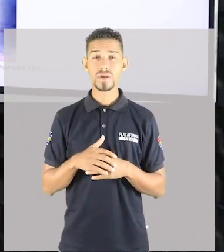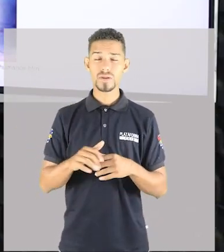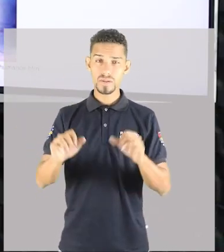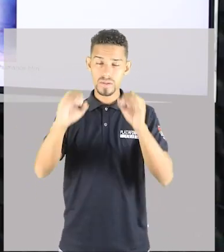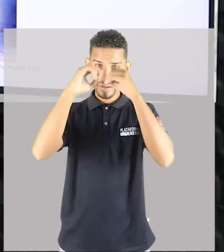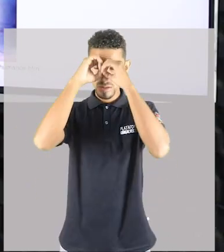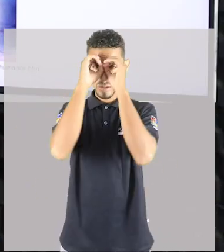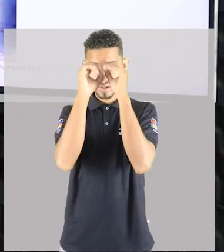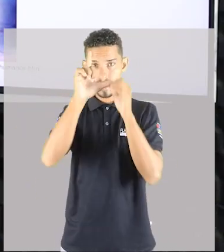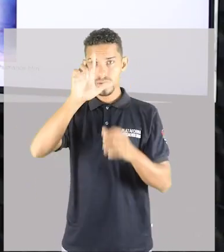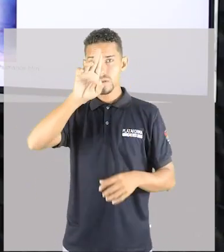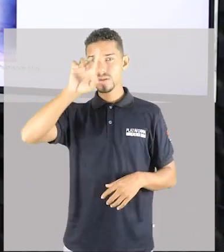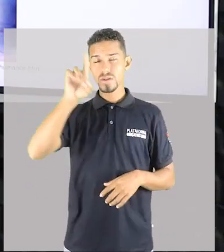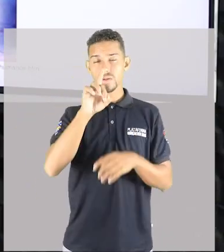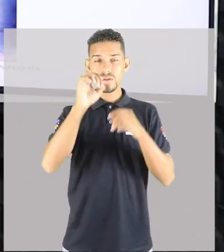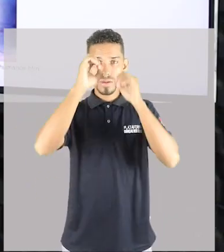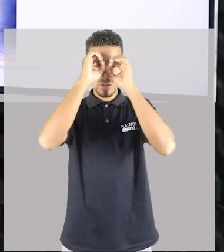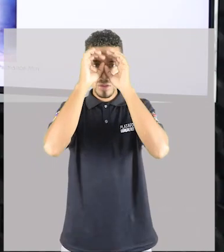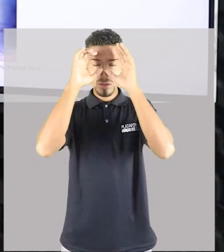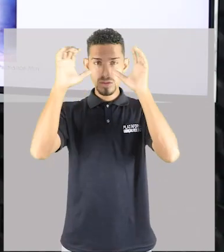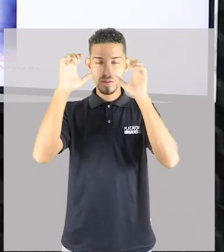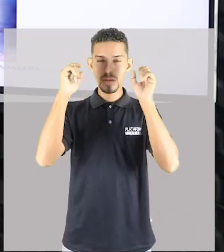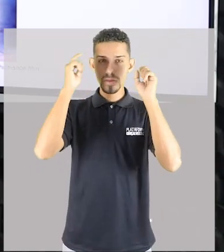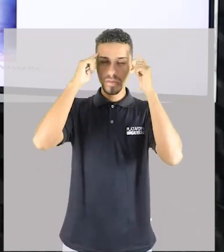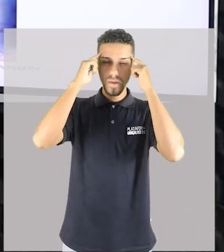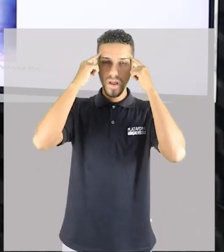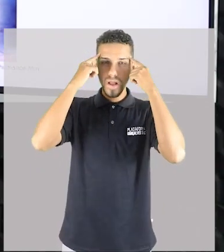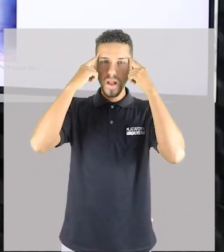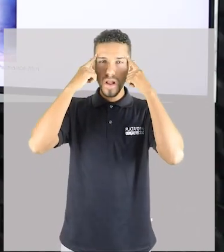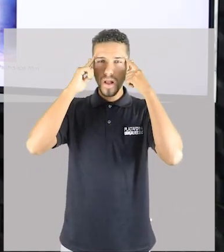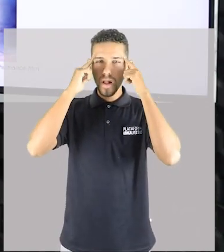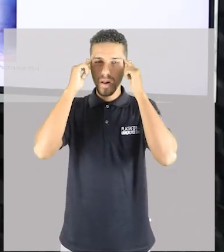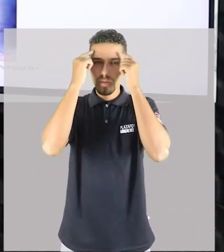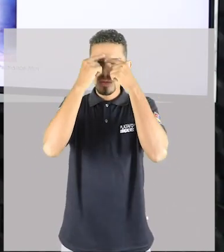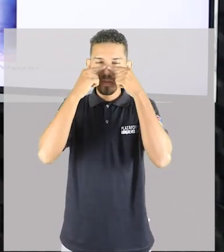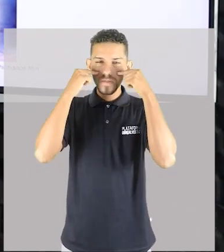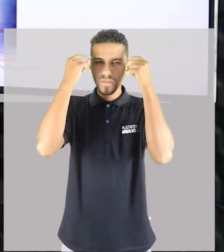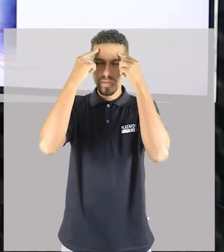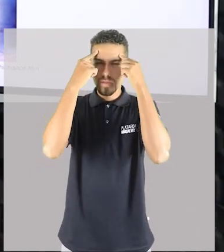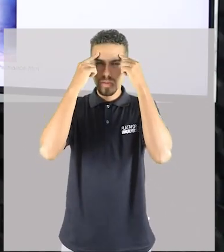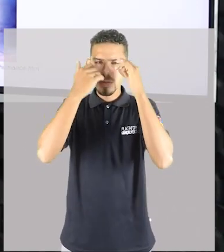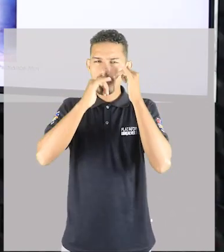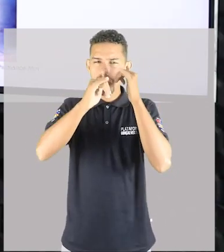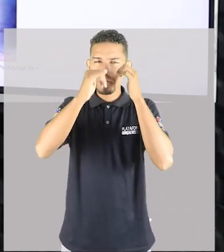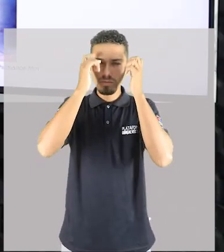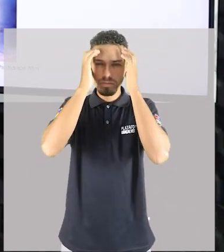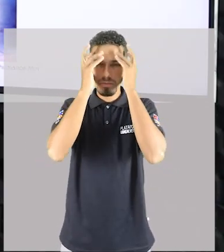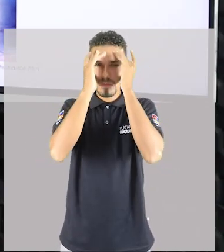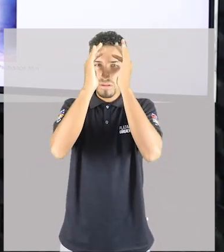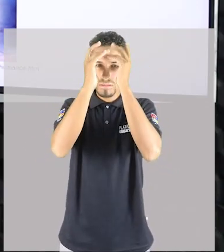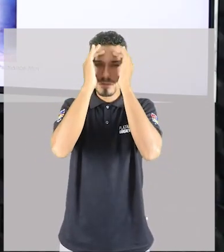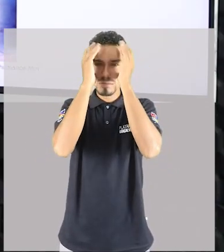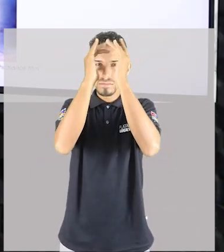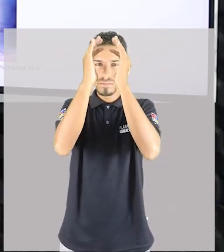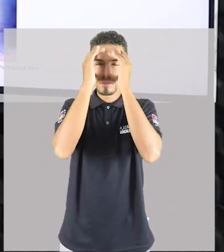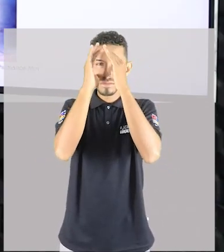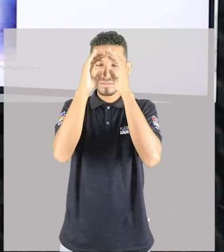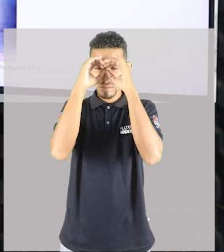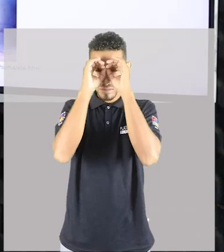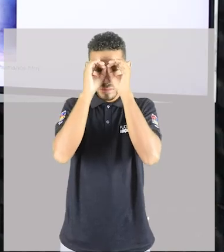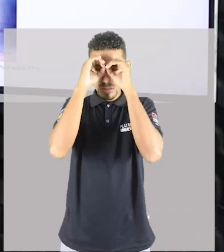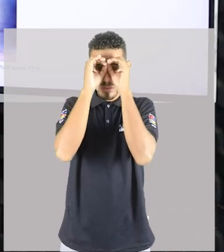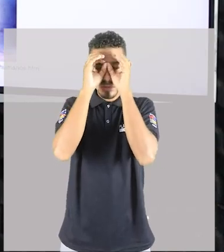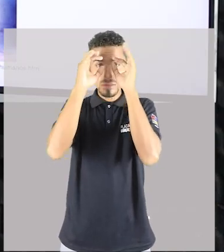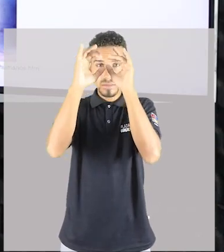olhos convertem essa luz em impulsos elétricos que são enviados ao cérebro através do nervo óptico, que eu vou já mostrar para